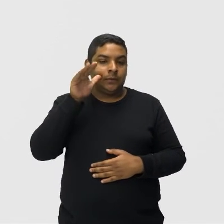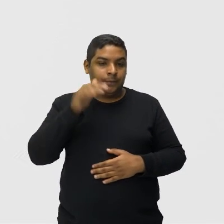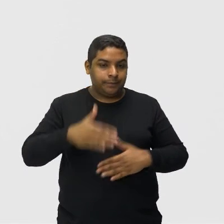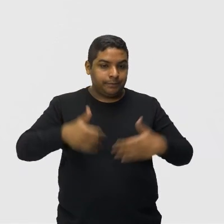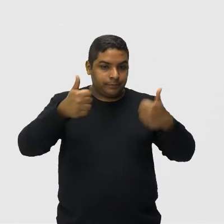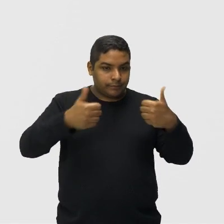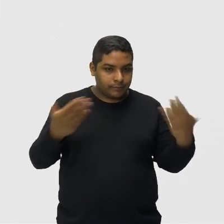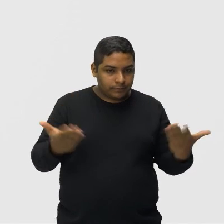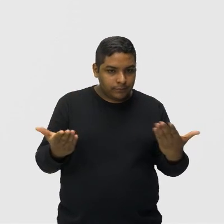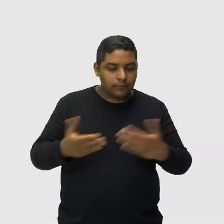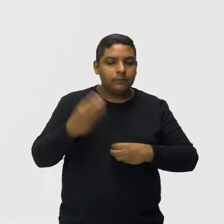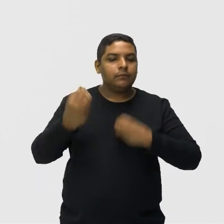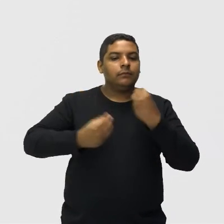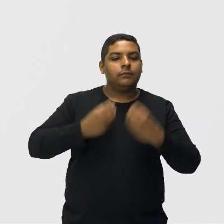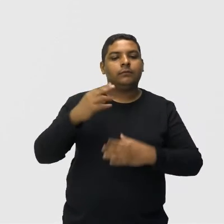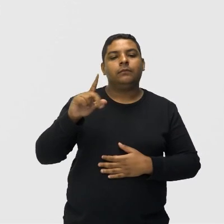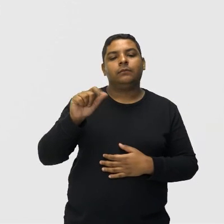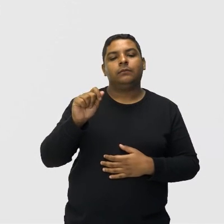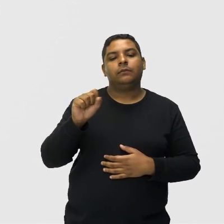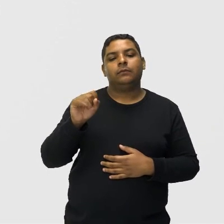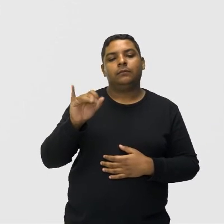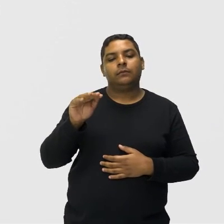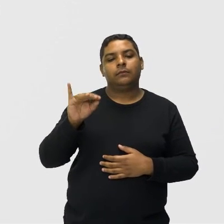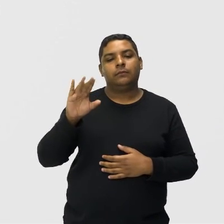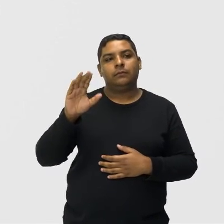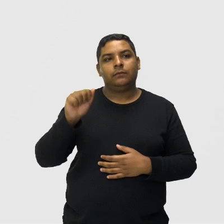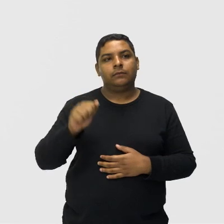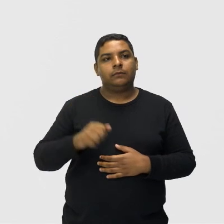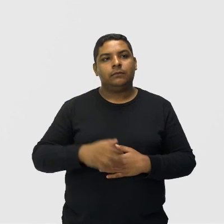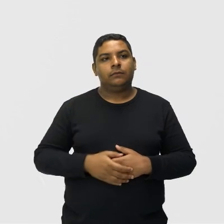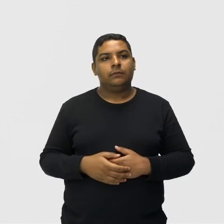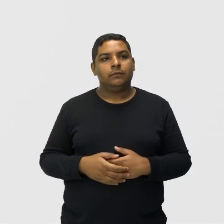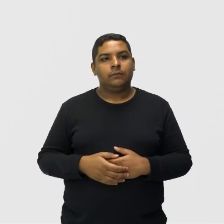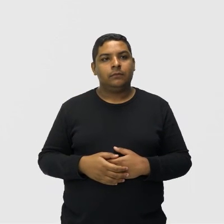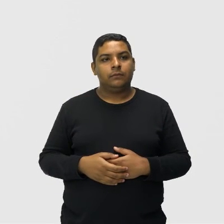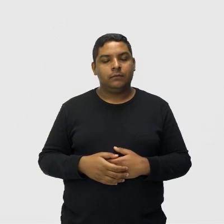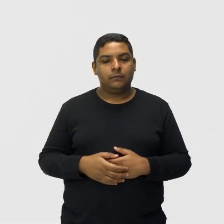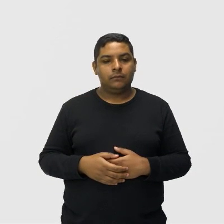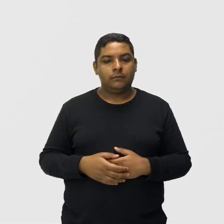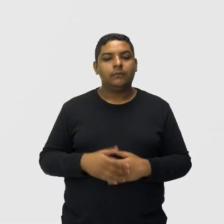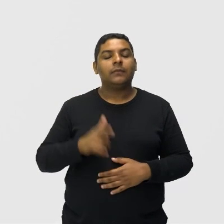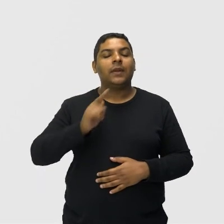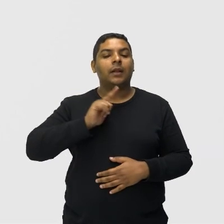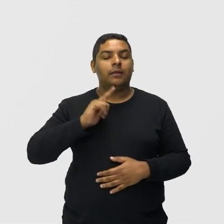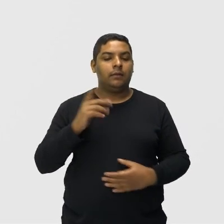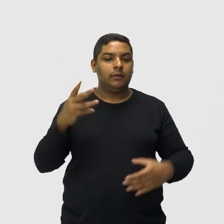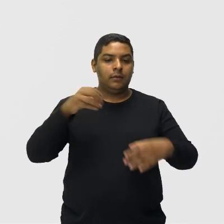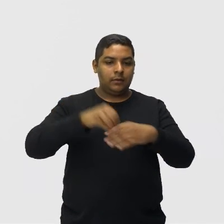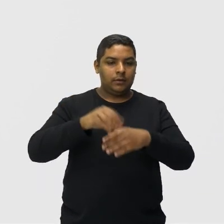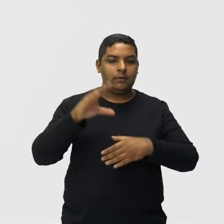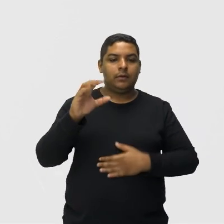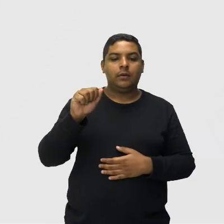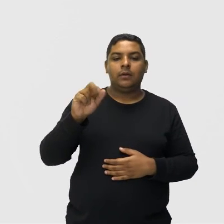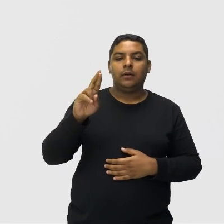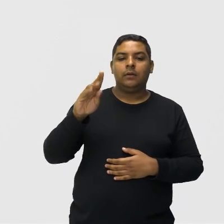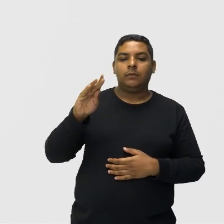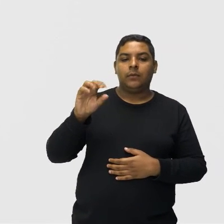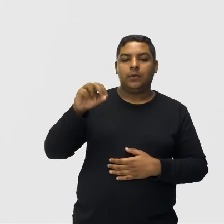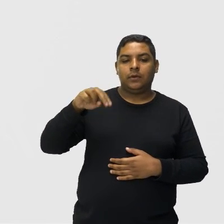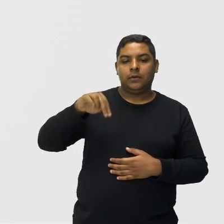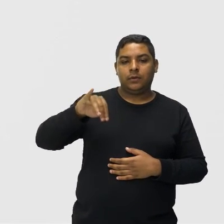como classificar, né? Lembrando que para os dois compostos, a gente tem a presença da carbonila,